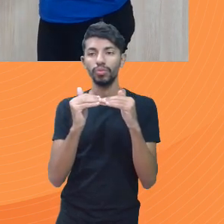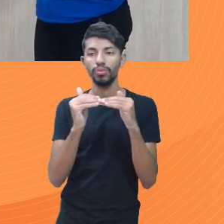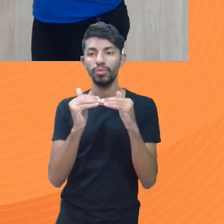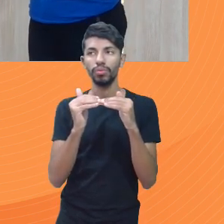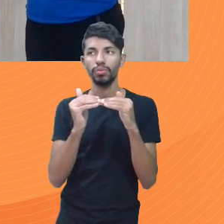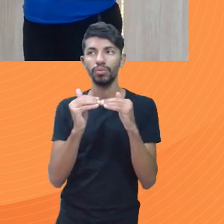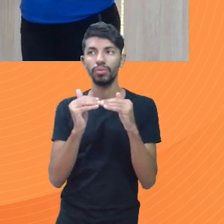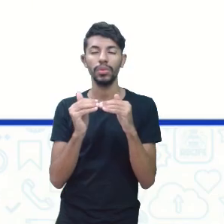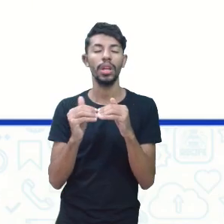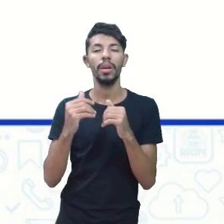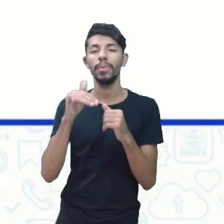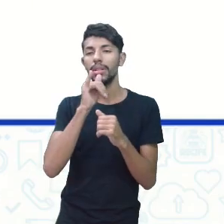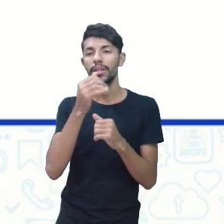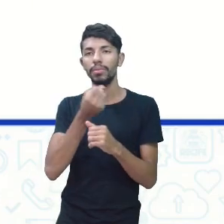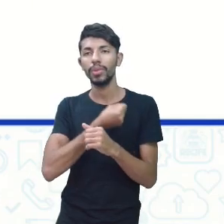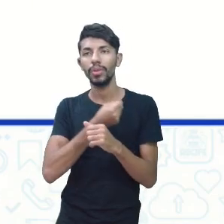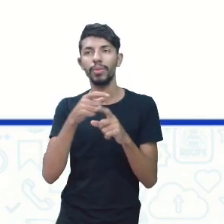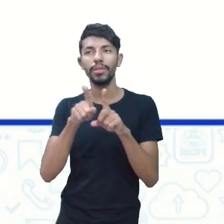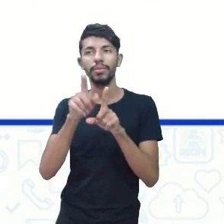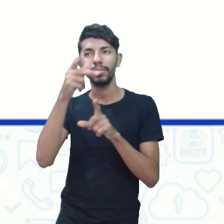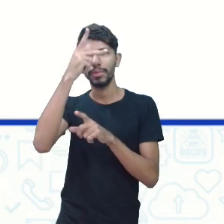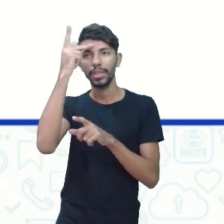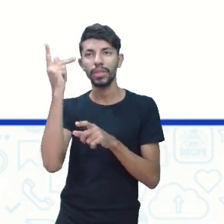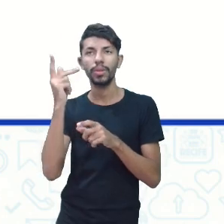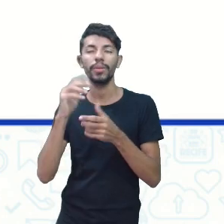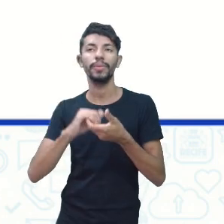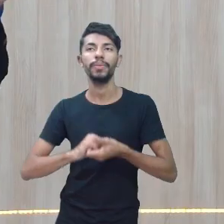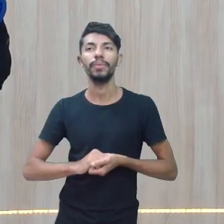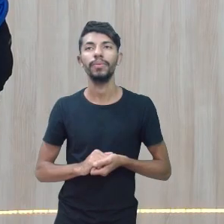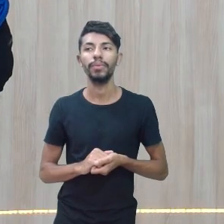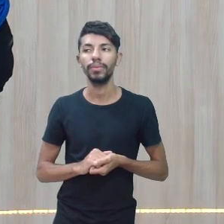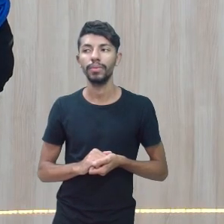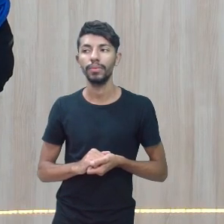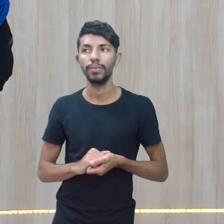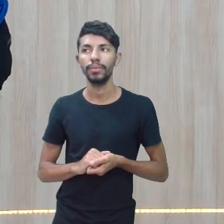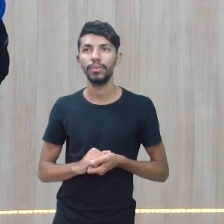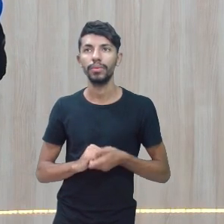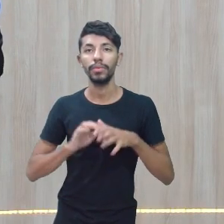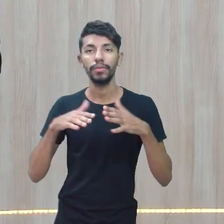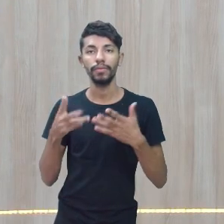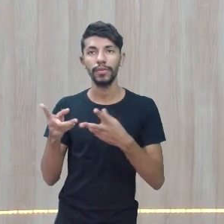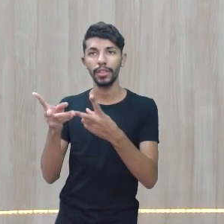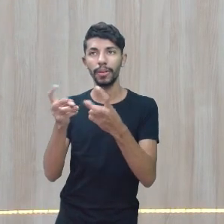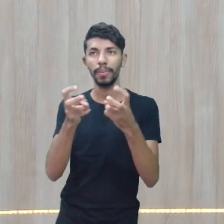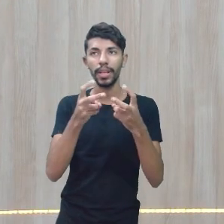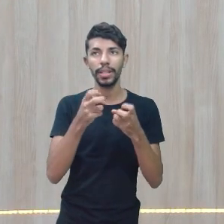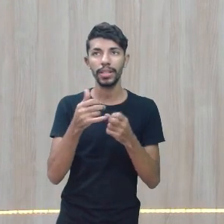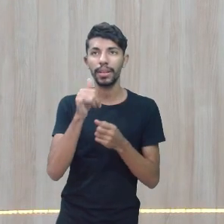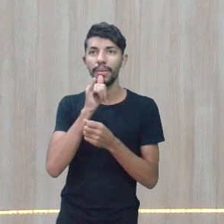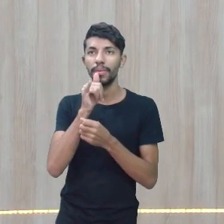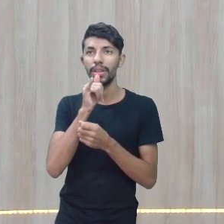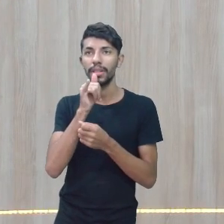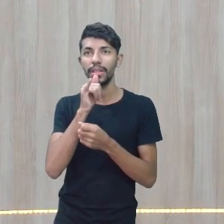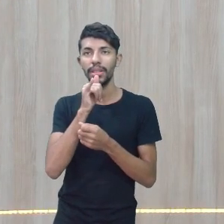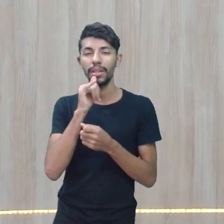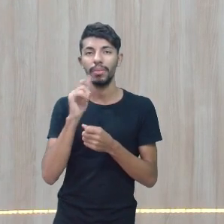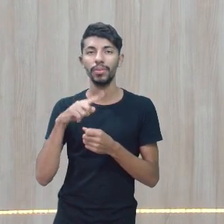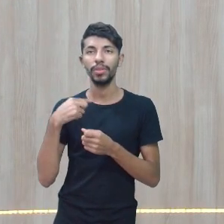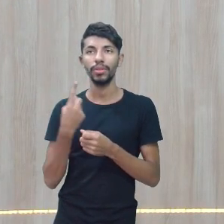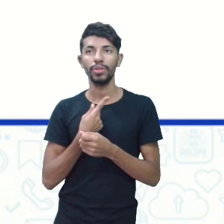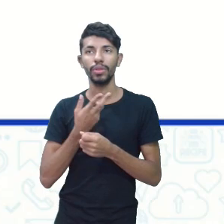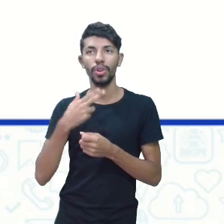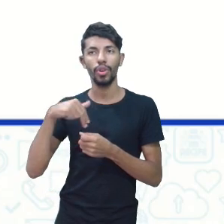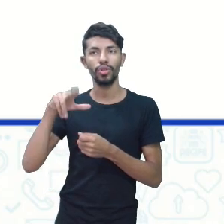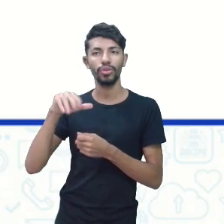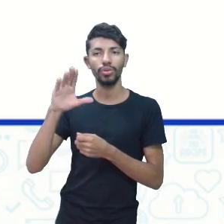número e em pessoa, tá? Então, observem este exemplo. Nós